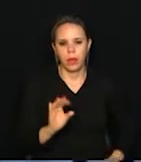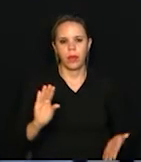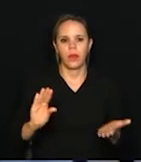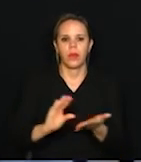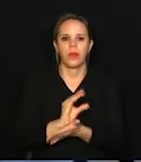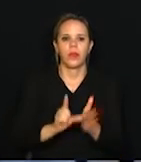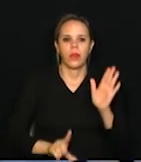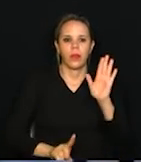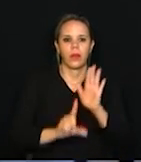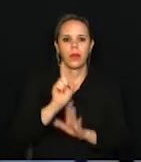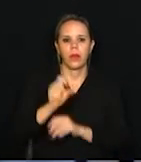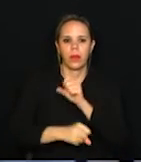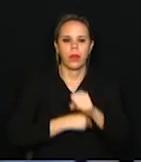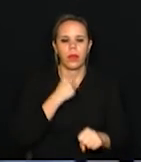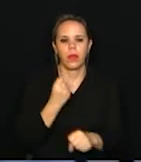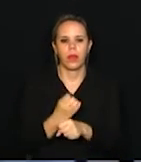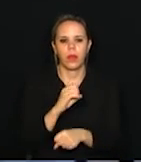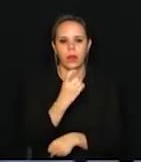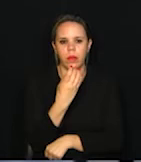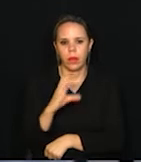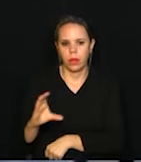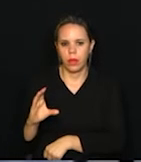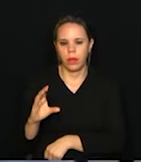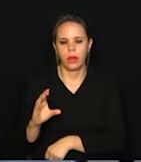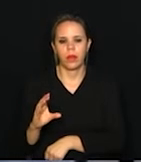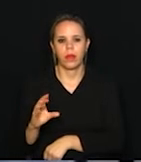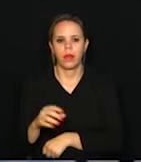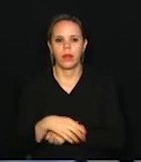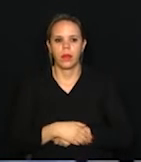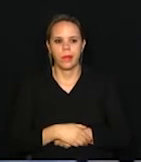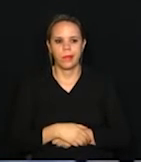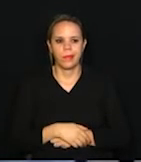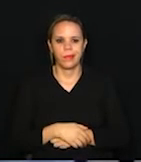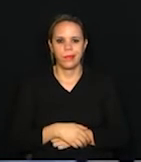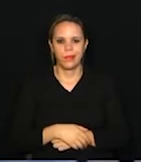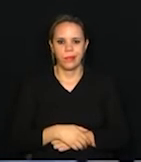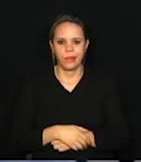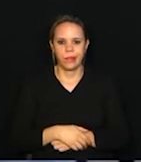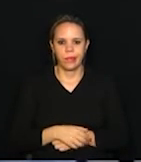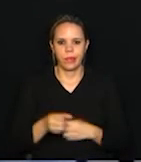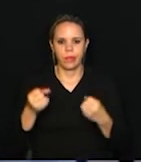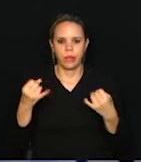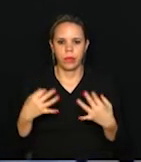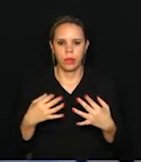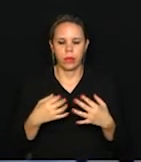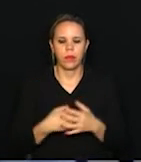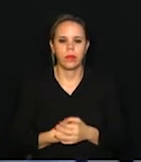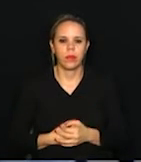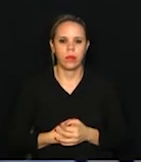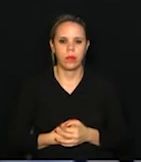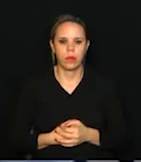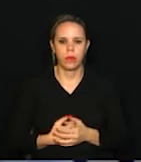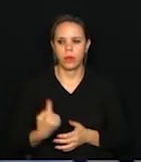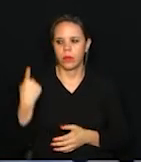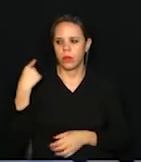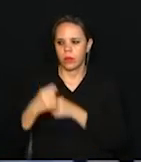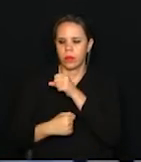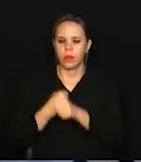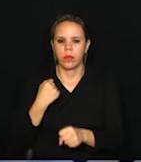receita anual da INDEC, mais ou menos essa ordem de grandeza, né? Eu me referi, no caso do último ano,